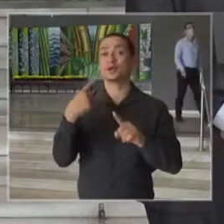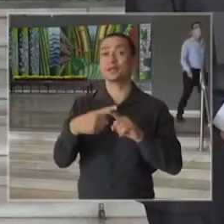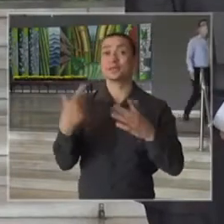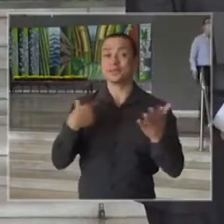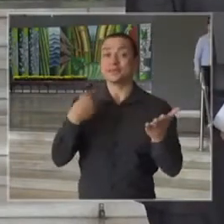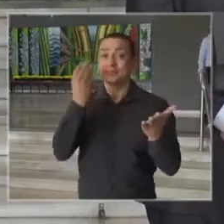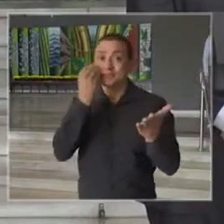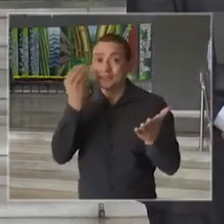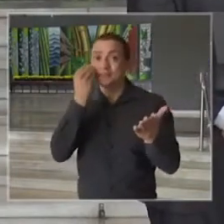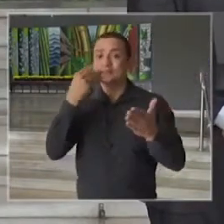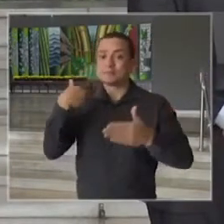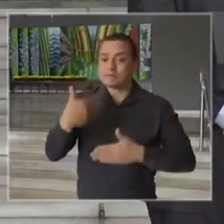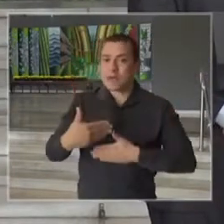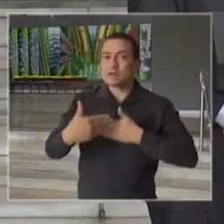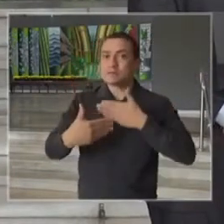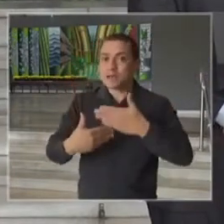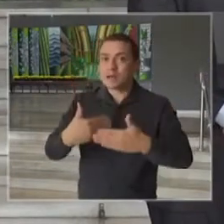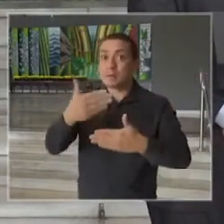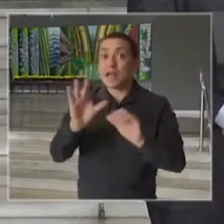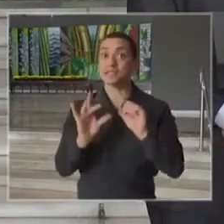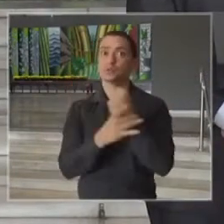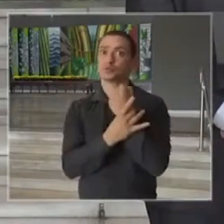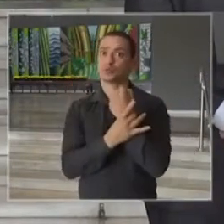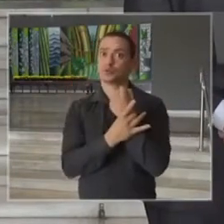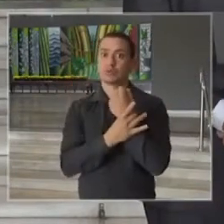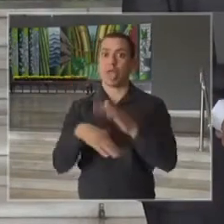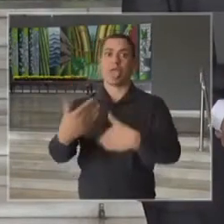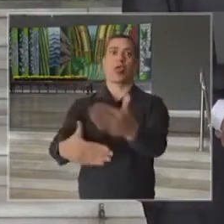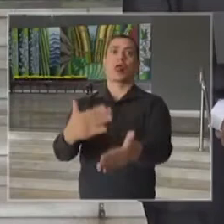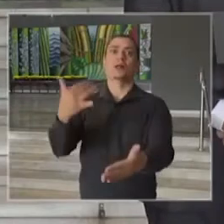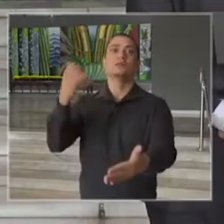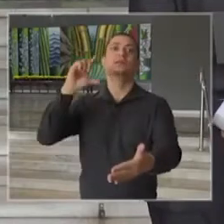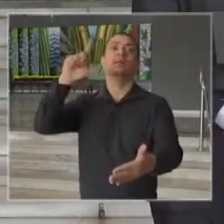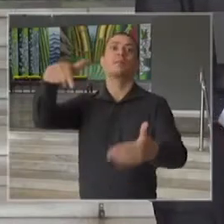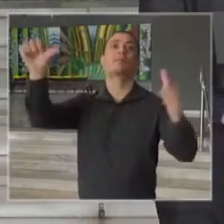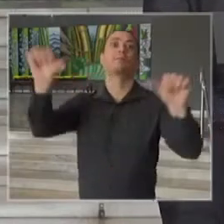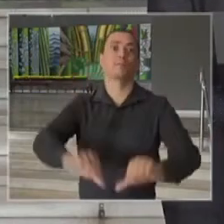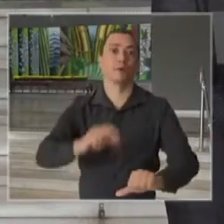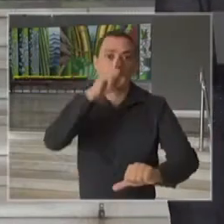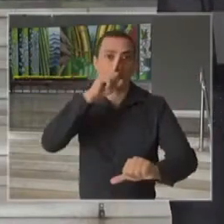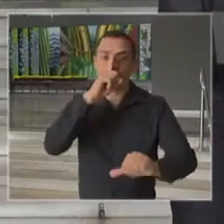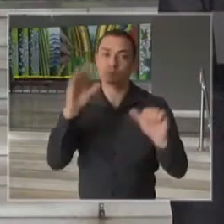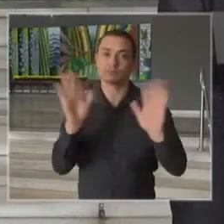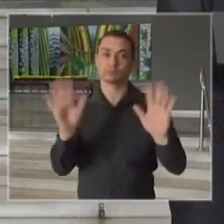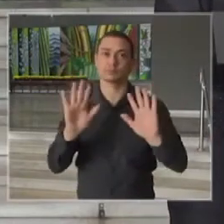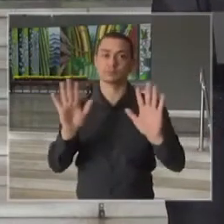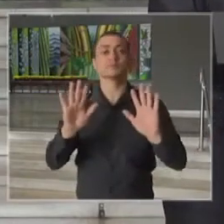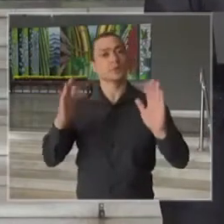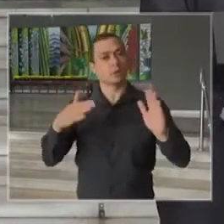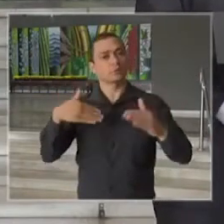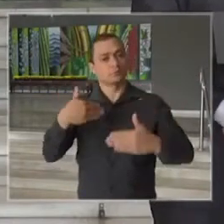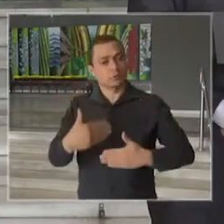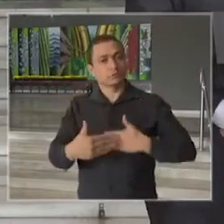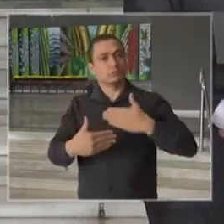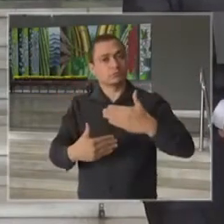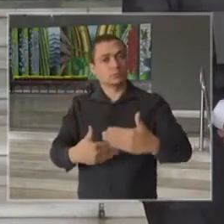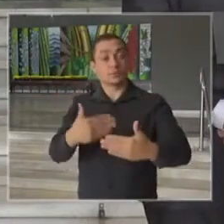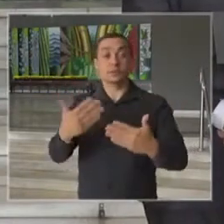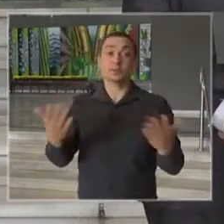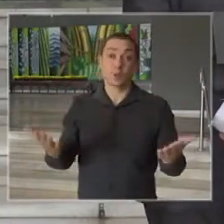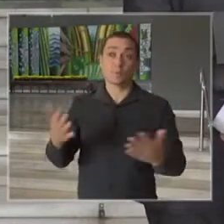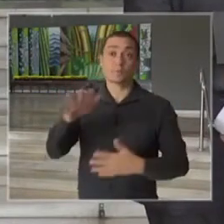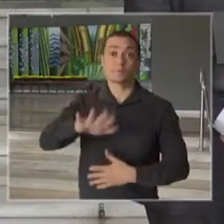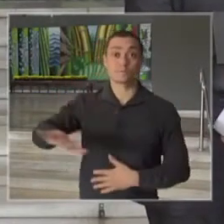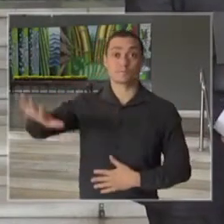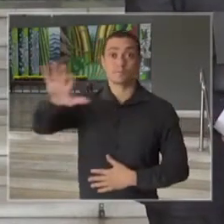gente possa dar passos seguros adiante sem o risco de retrocedermos. Portanto, o apoio